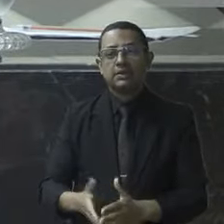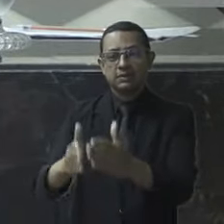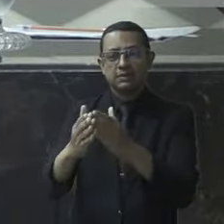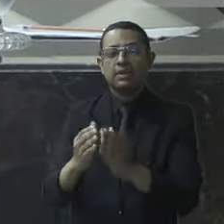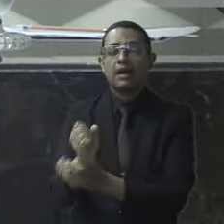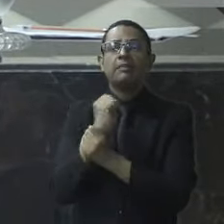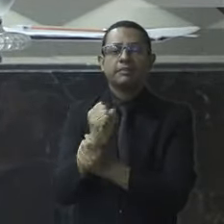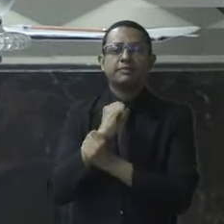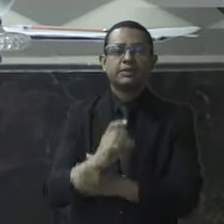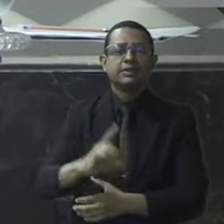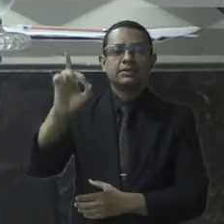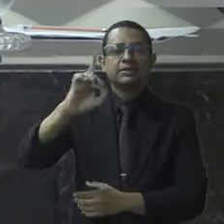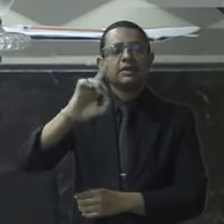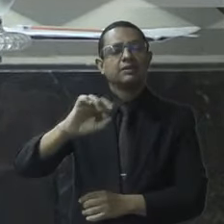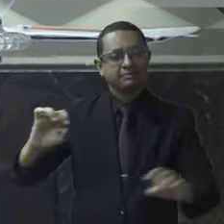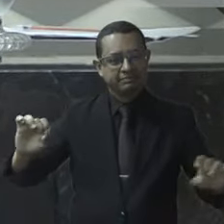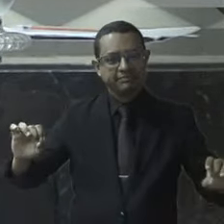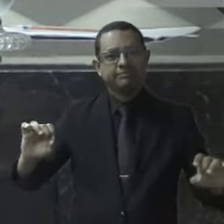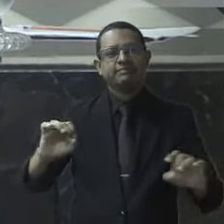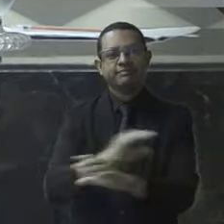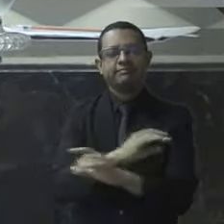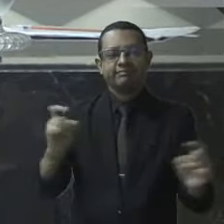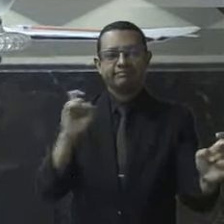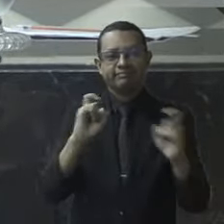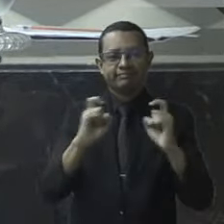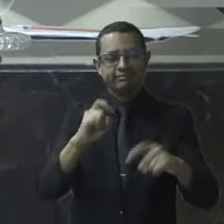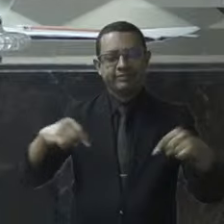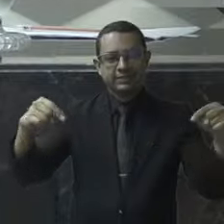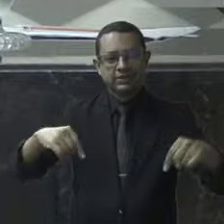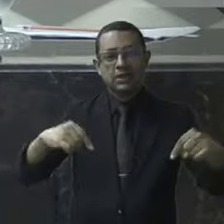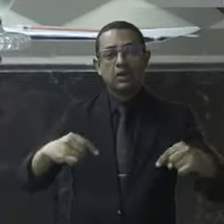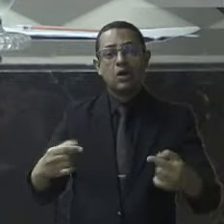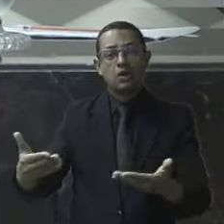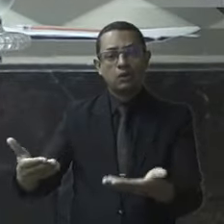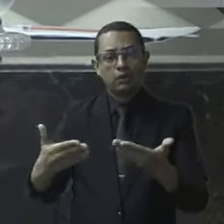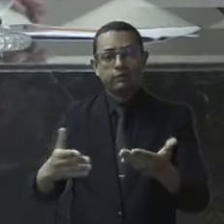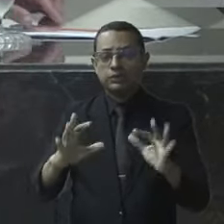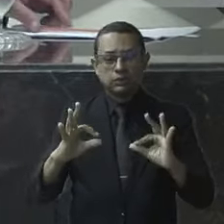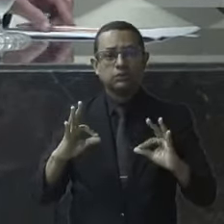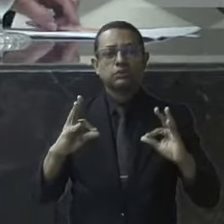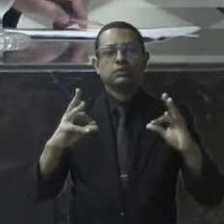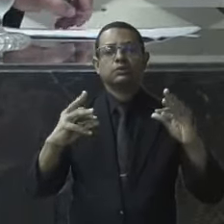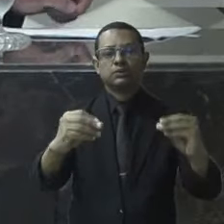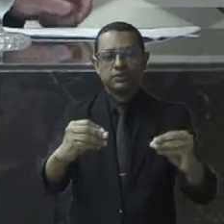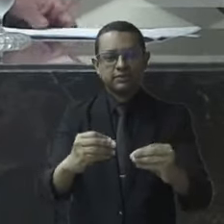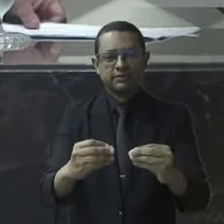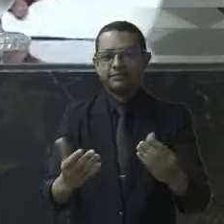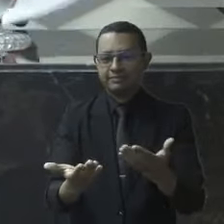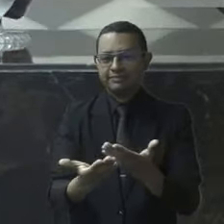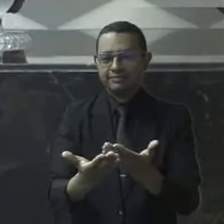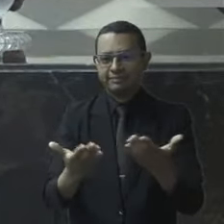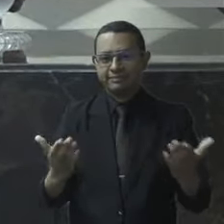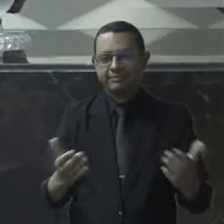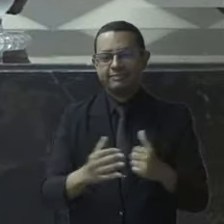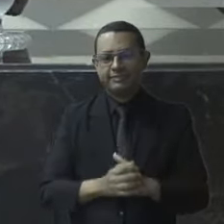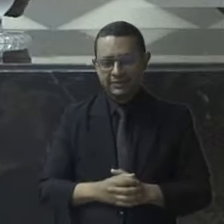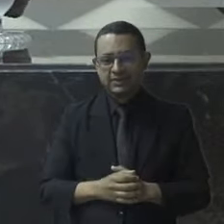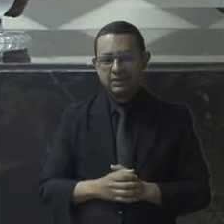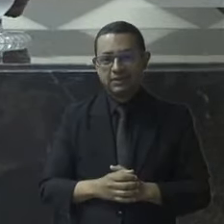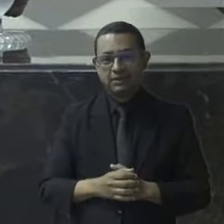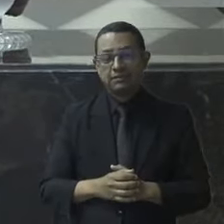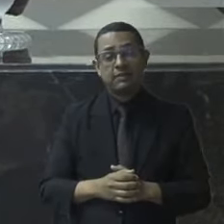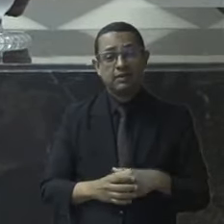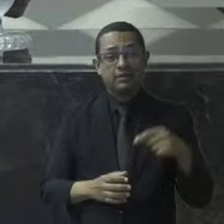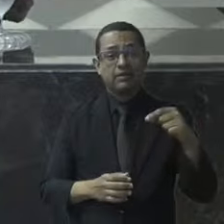proteção divina, eu dou por encerrada a sessão e convido a todos os presentes para comparecer no segundo